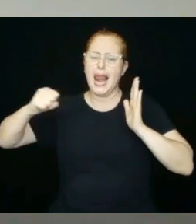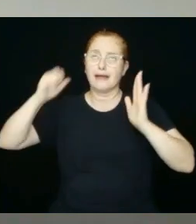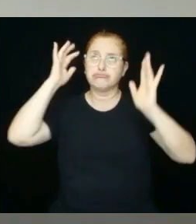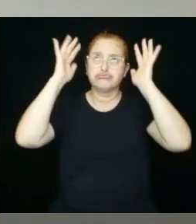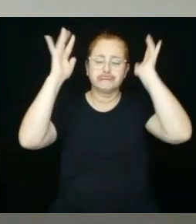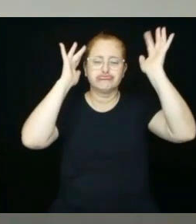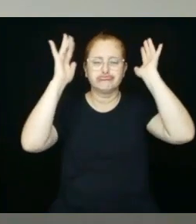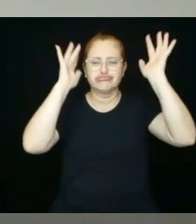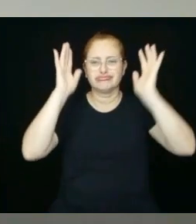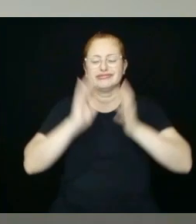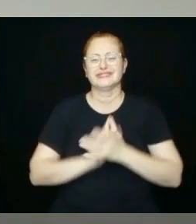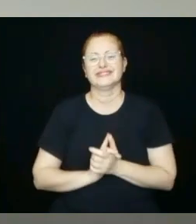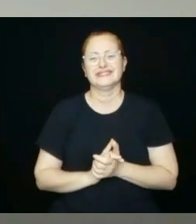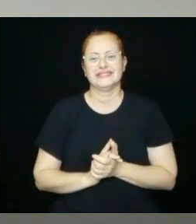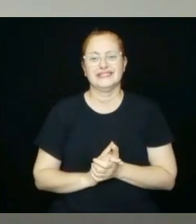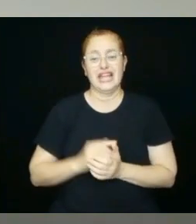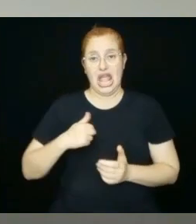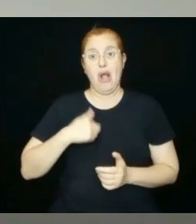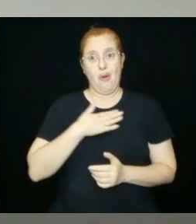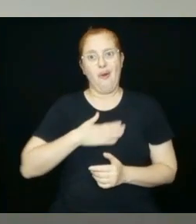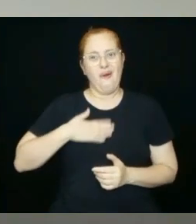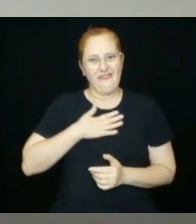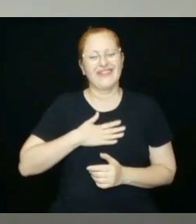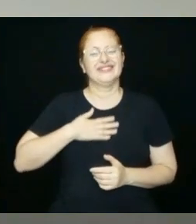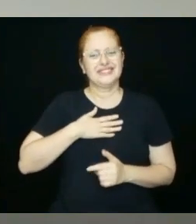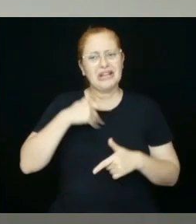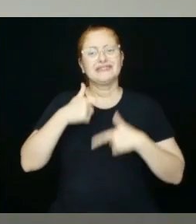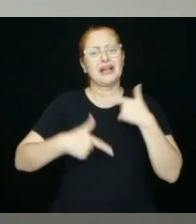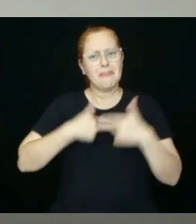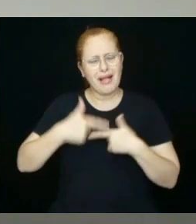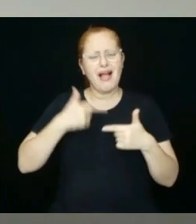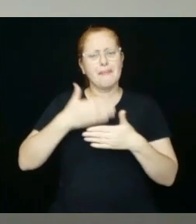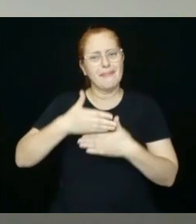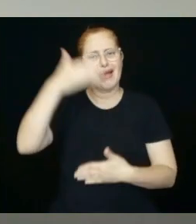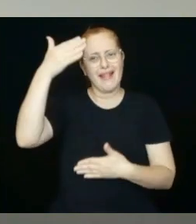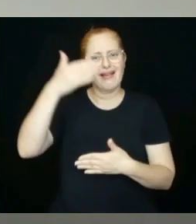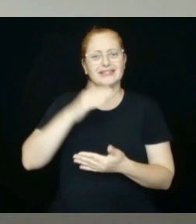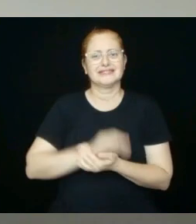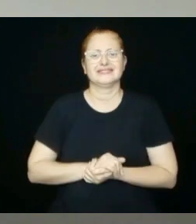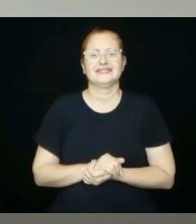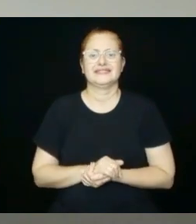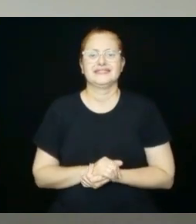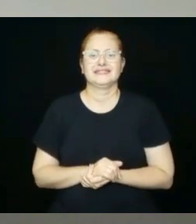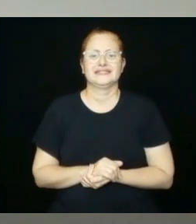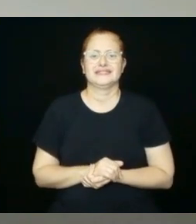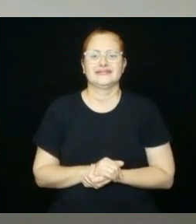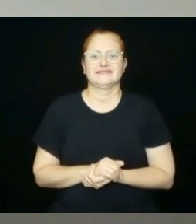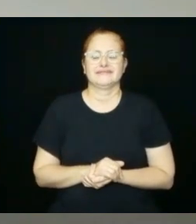pro espaço todo. E aí é isso que eu gostei, sabe? Gostei de trabalhar na parede por isso.